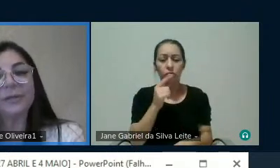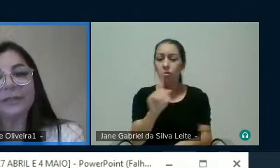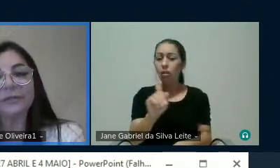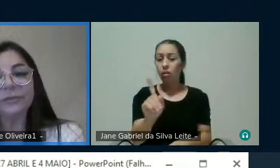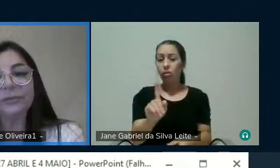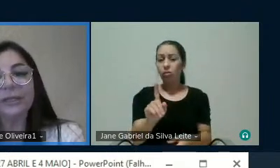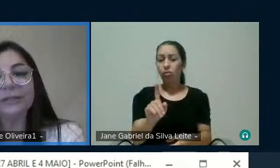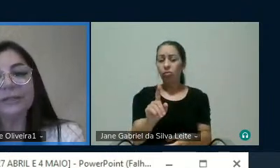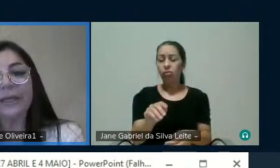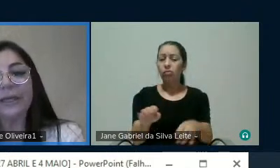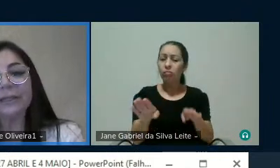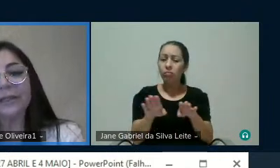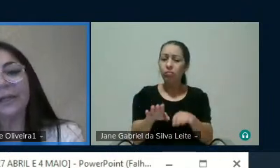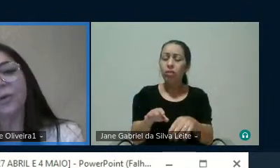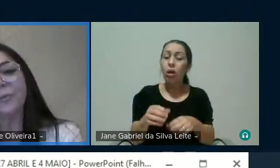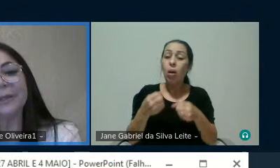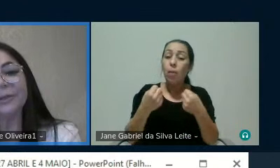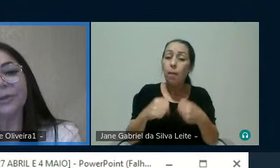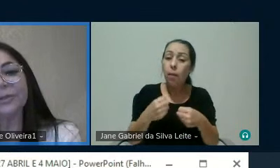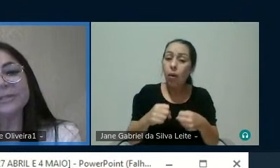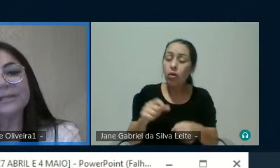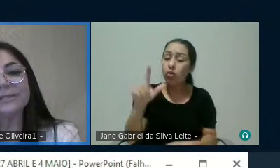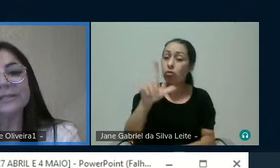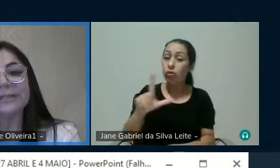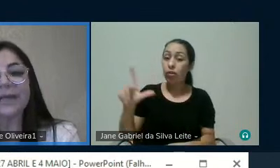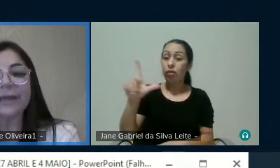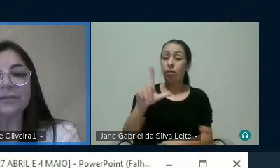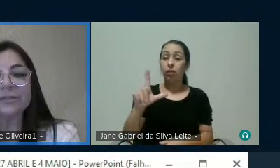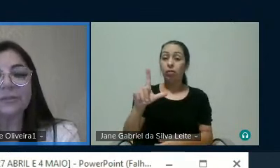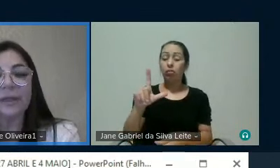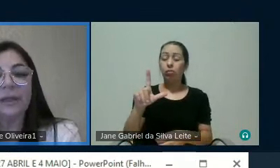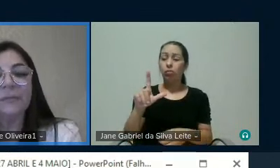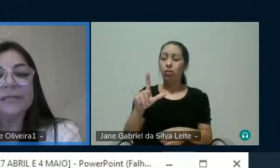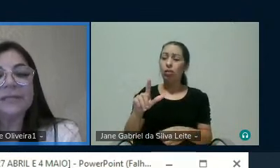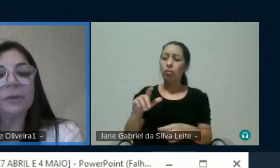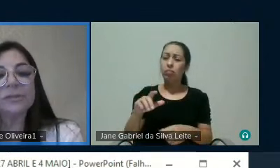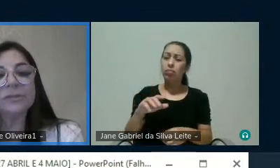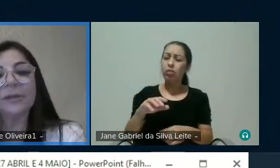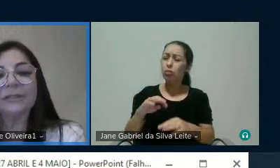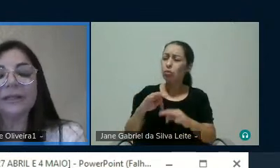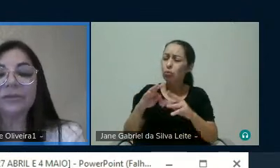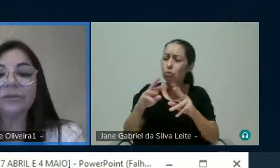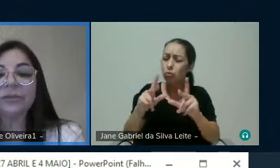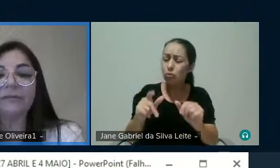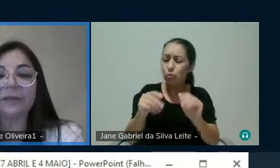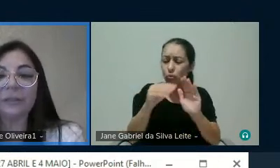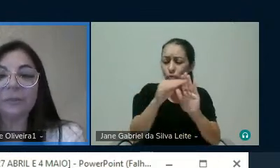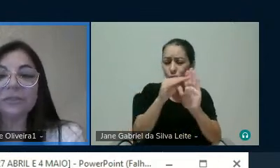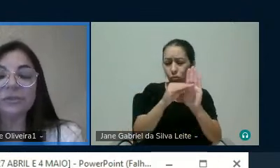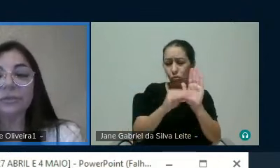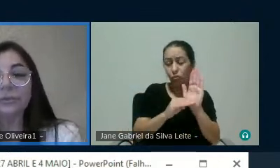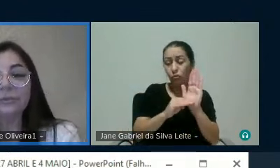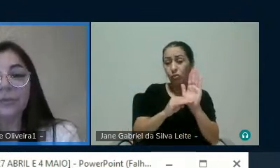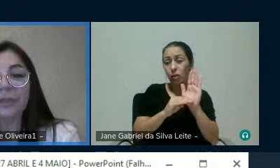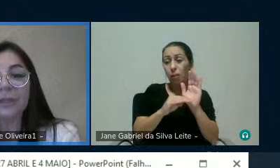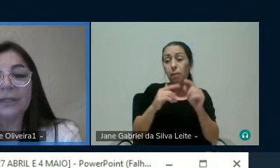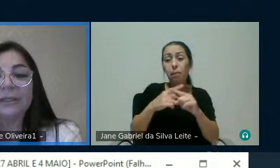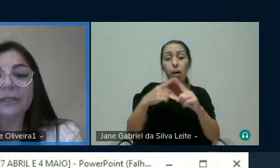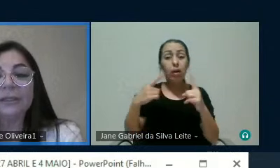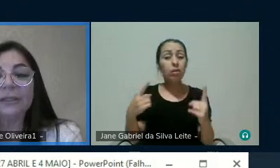ter uma literatura que ela cumpra todos esses critérios, mas eu posso ter uma literatura que é feita por